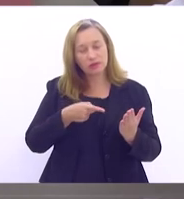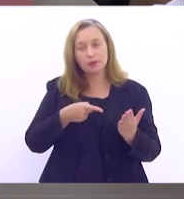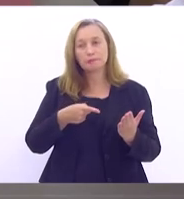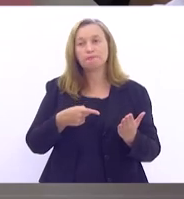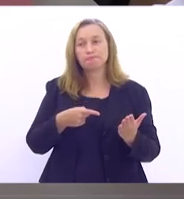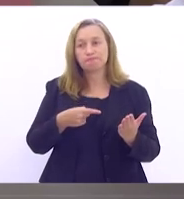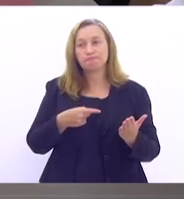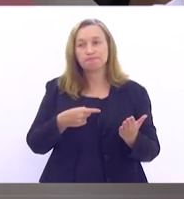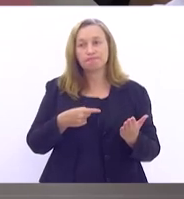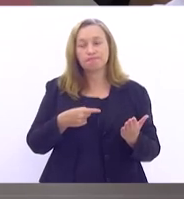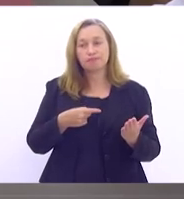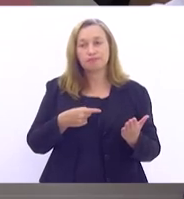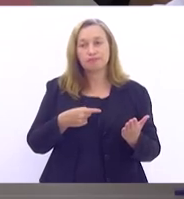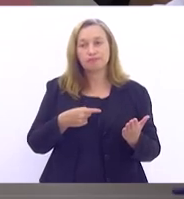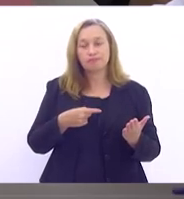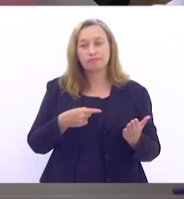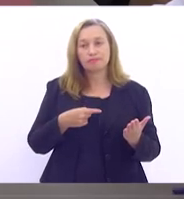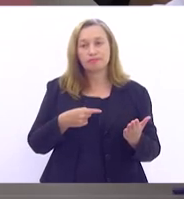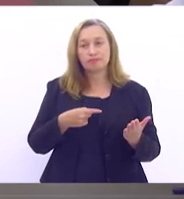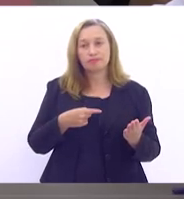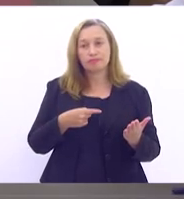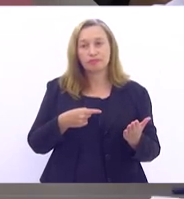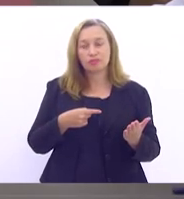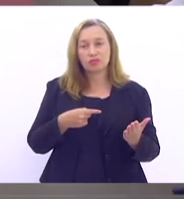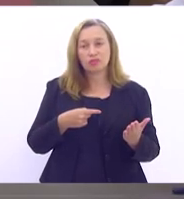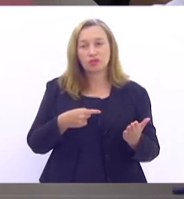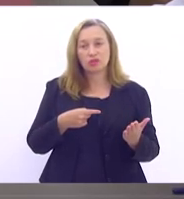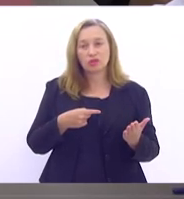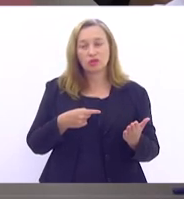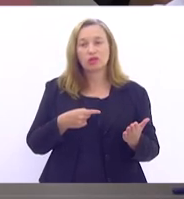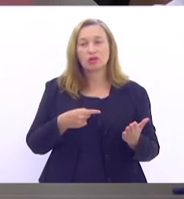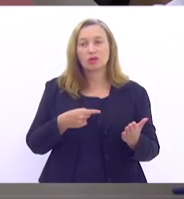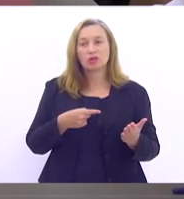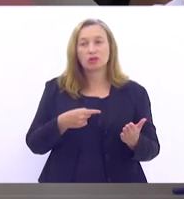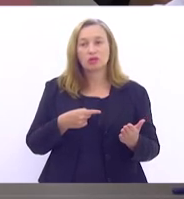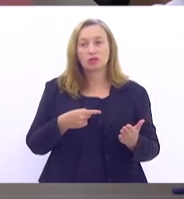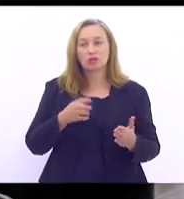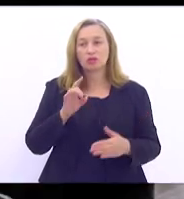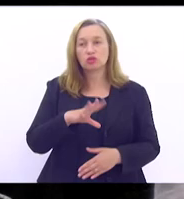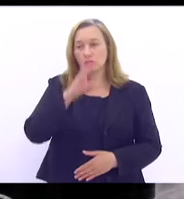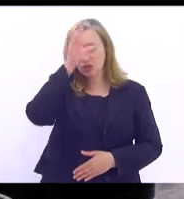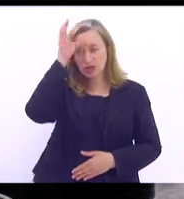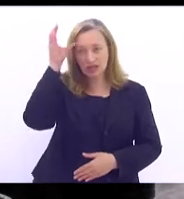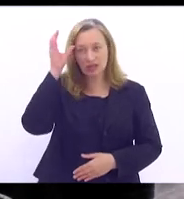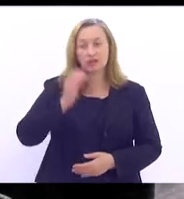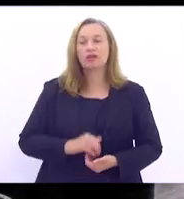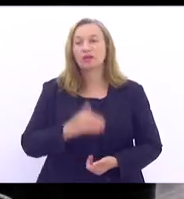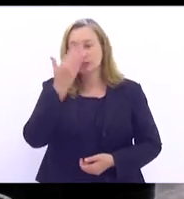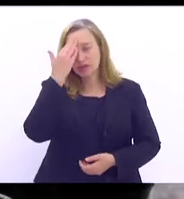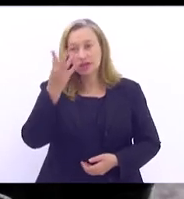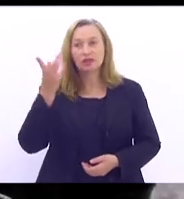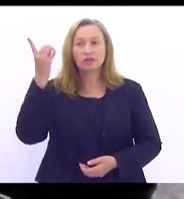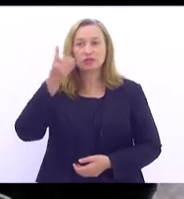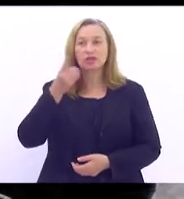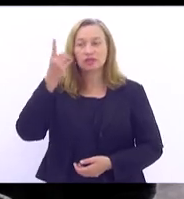São temas diferentes, é sobre o sujeito passivo, é sobre o domicílio isso, do sujeito isso, passivo. Isso, isso. Da obrigação tributária. São temas distintos.